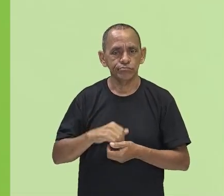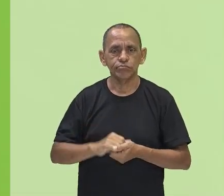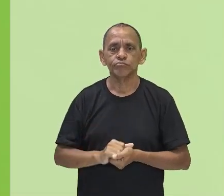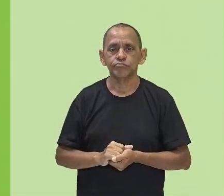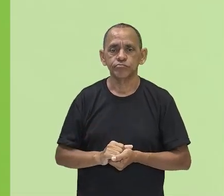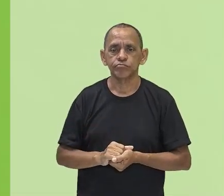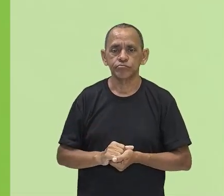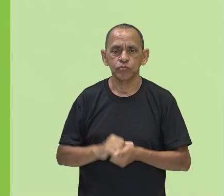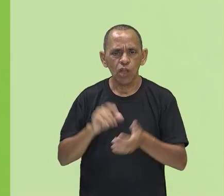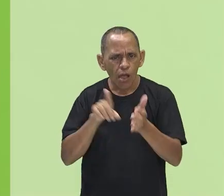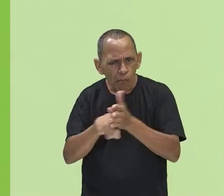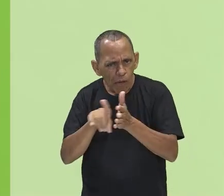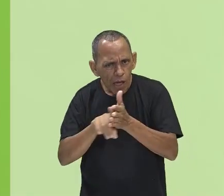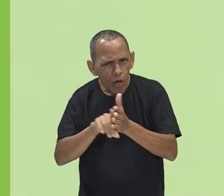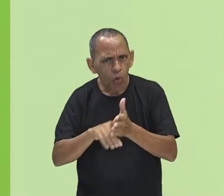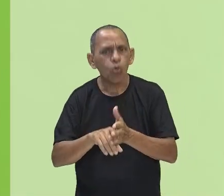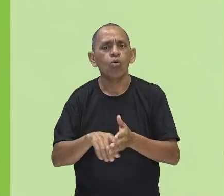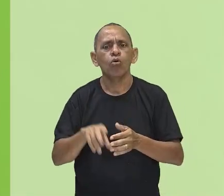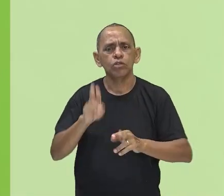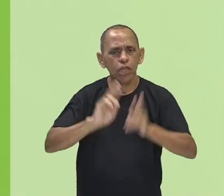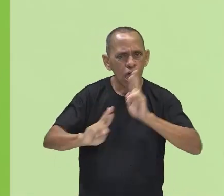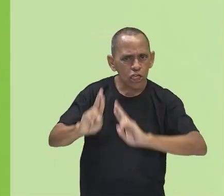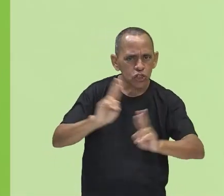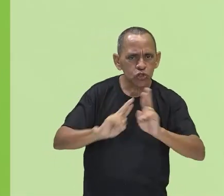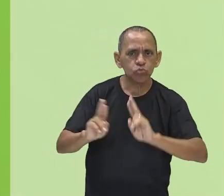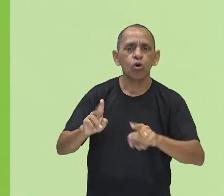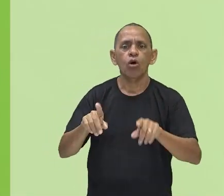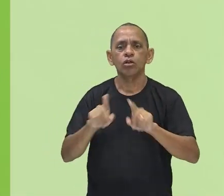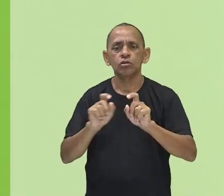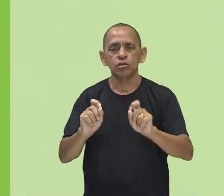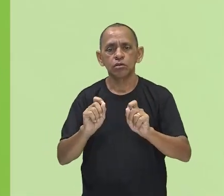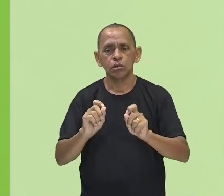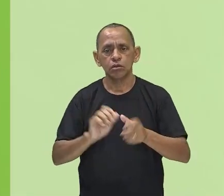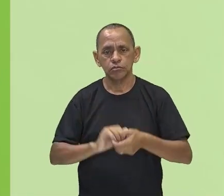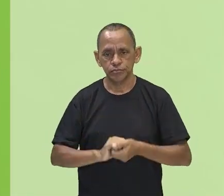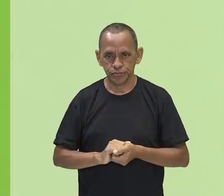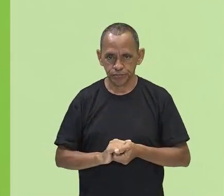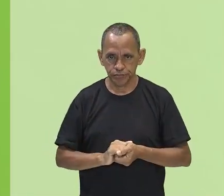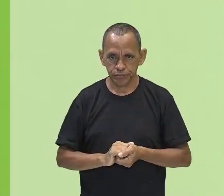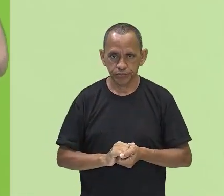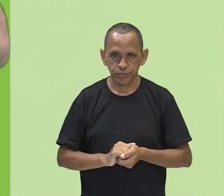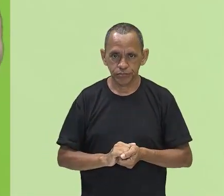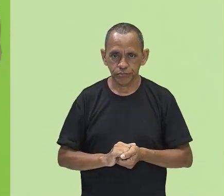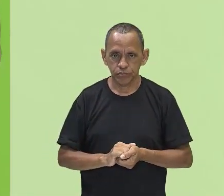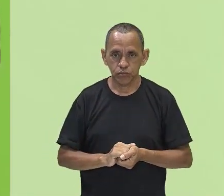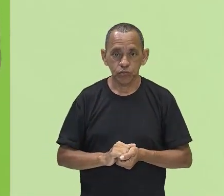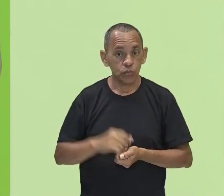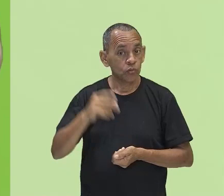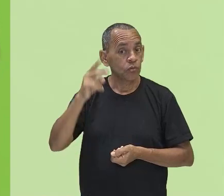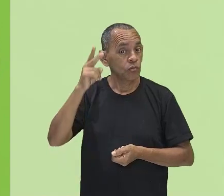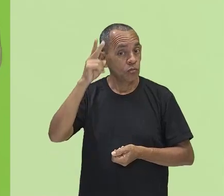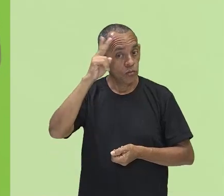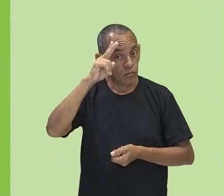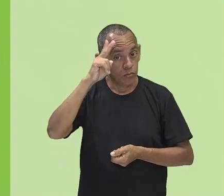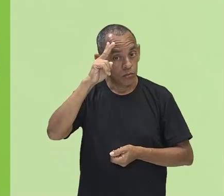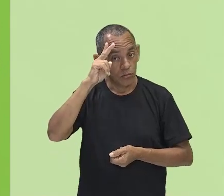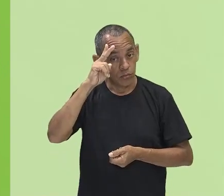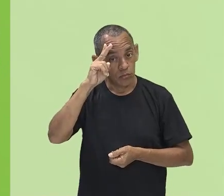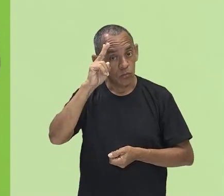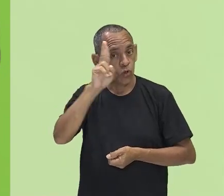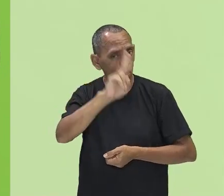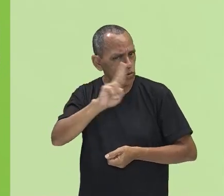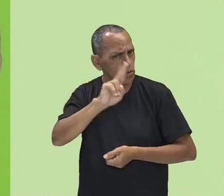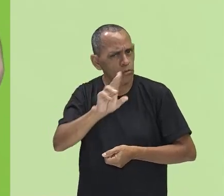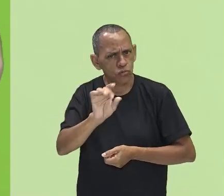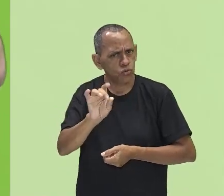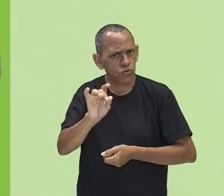ali, em que é pedido para você determinar a potência focal. Agora lembre-se, a gente só usou a distância focal como um